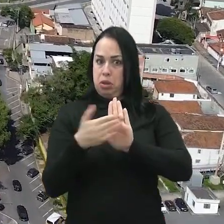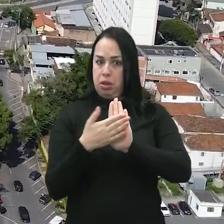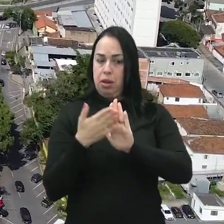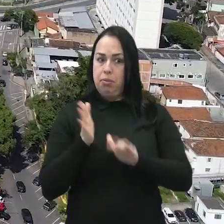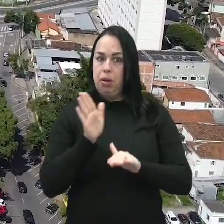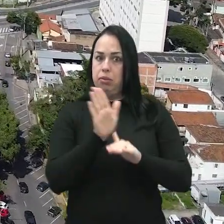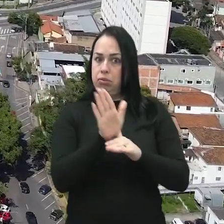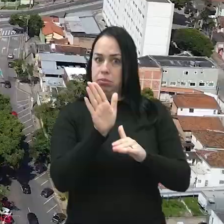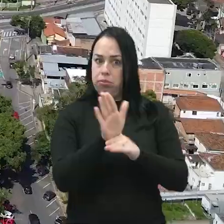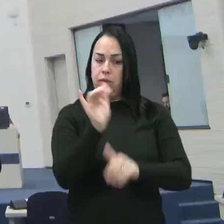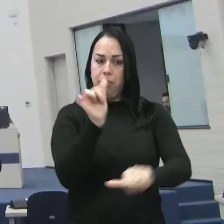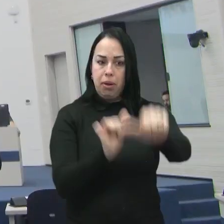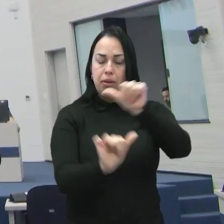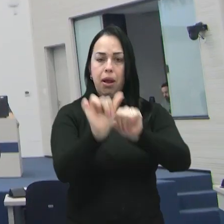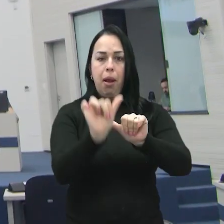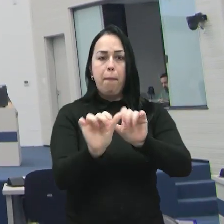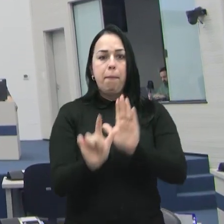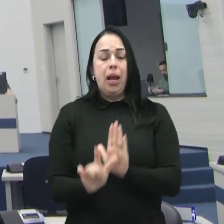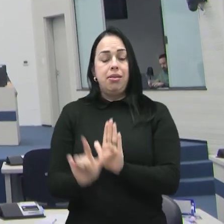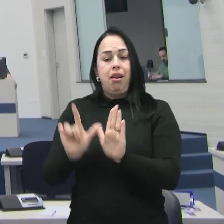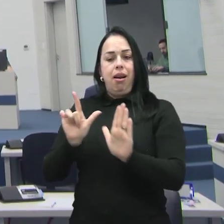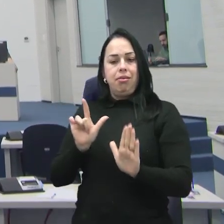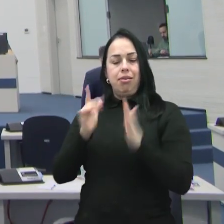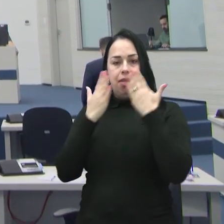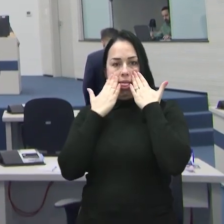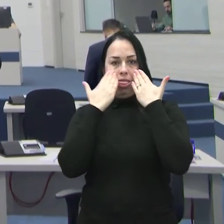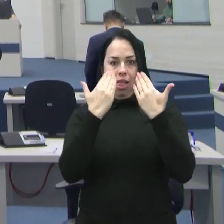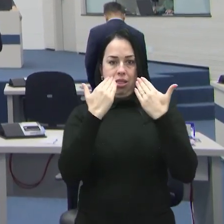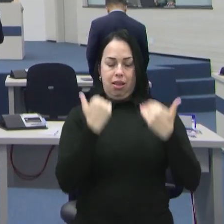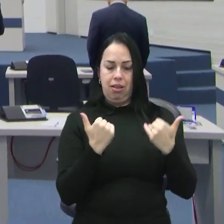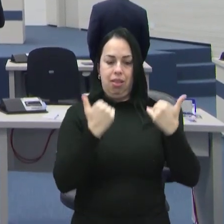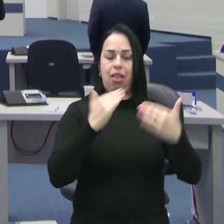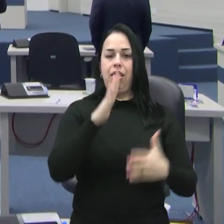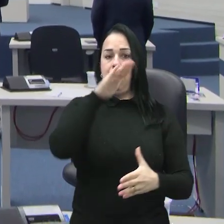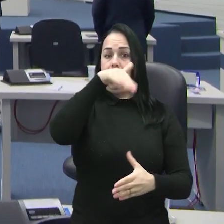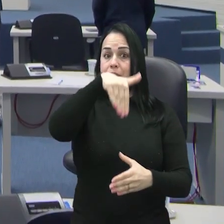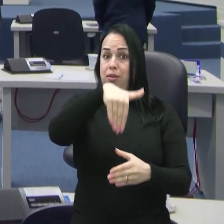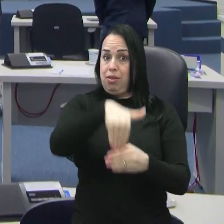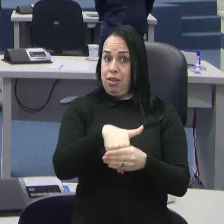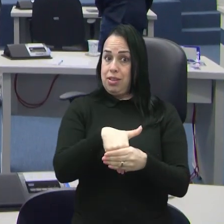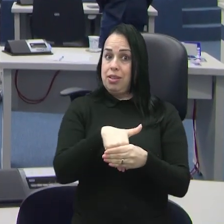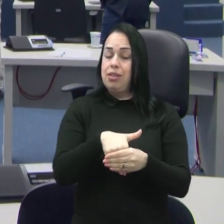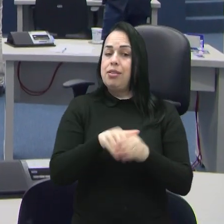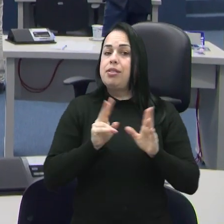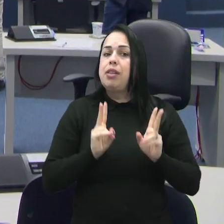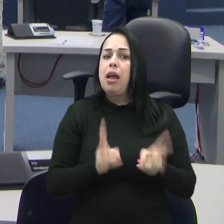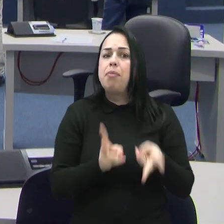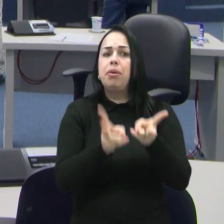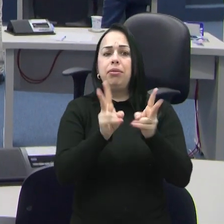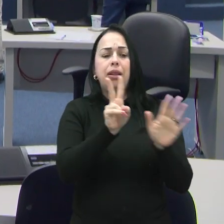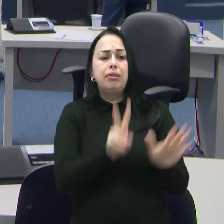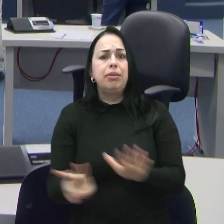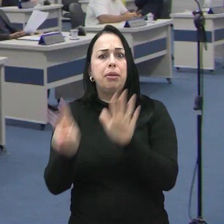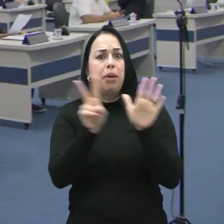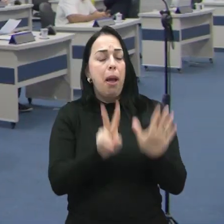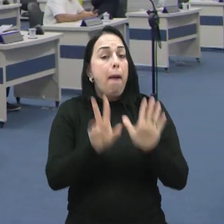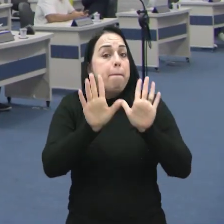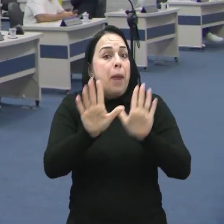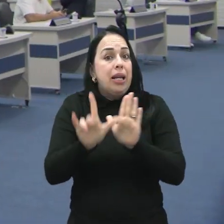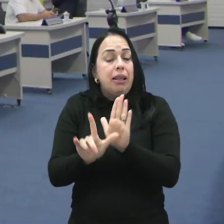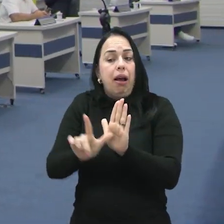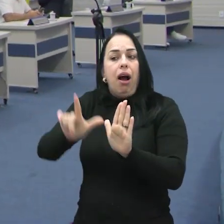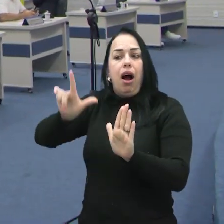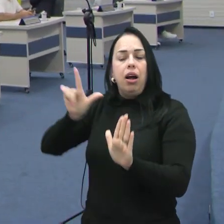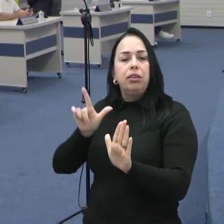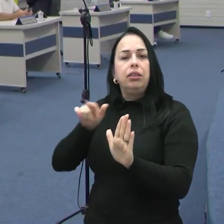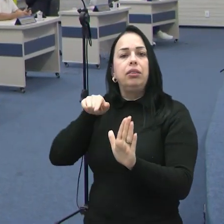podem mudar a cidade passam pelo plenário da Câmara de São José dos Campos todas as semanas. Mas